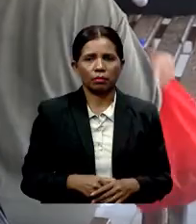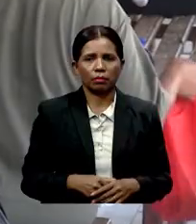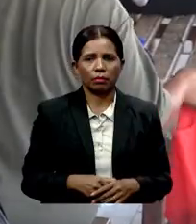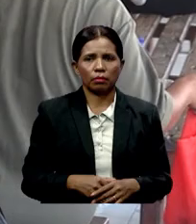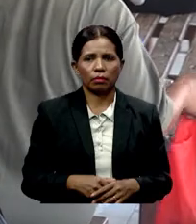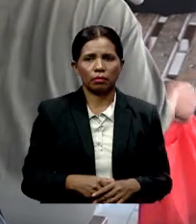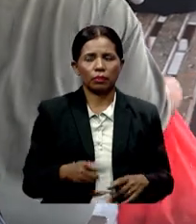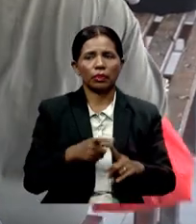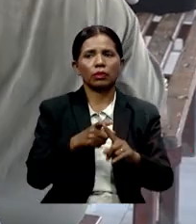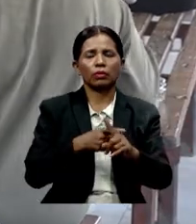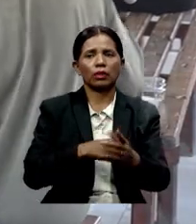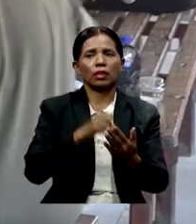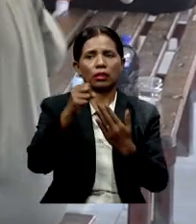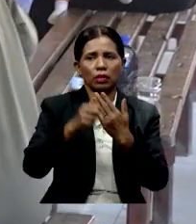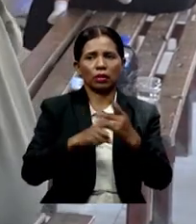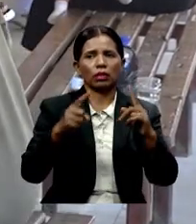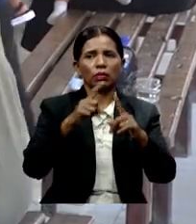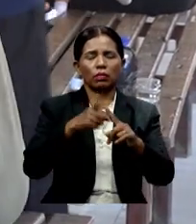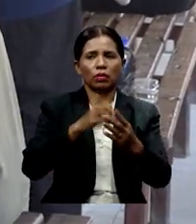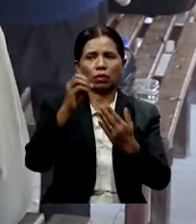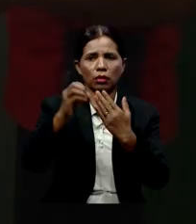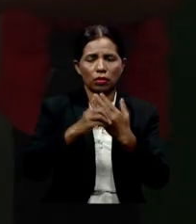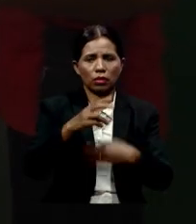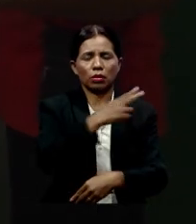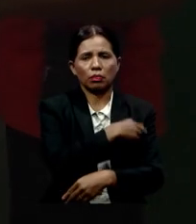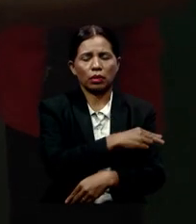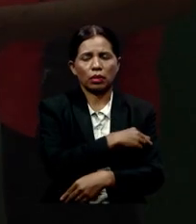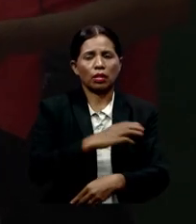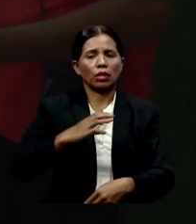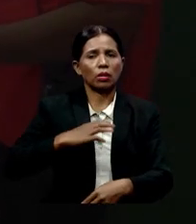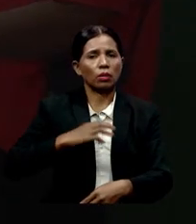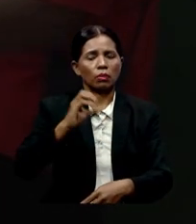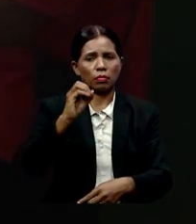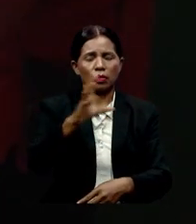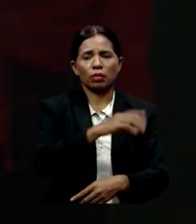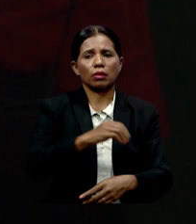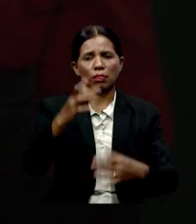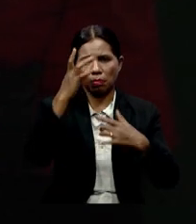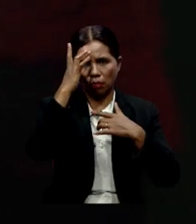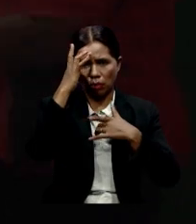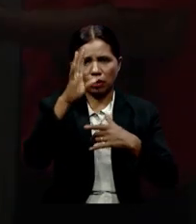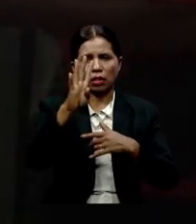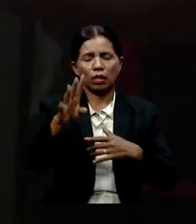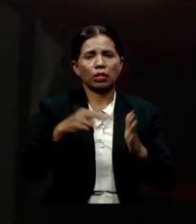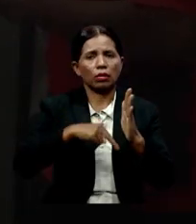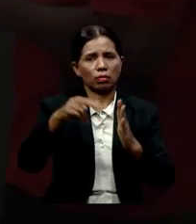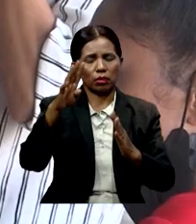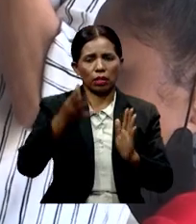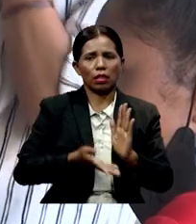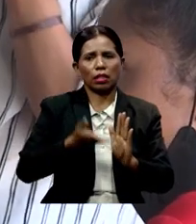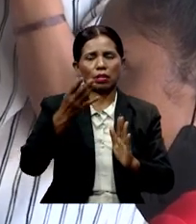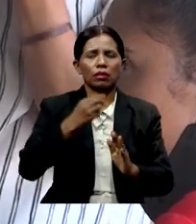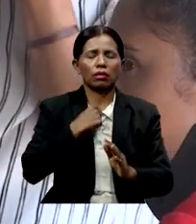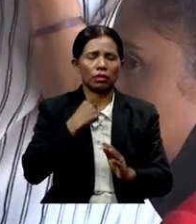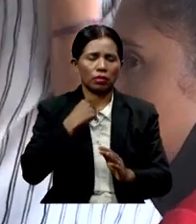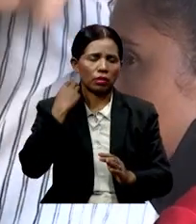O si fulan setembro to outubro tinang ne Centro Saúde Comoro resista moras hat nebe o número as hanesan ispa